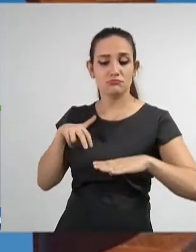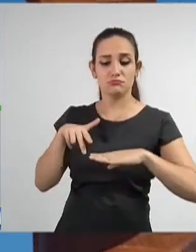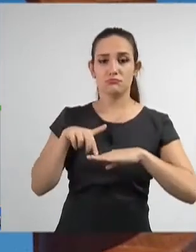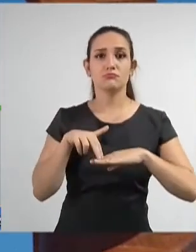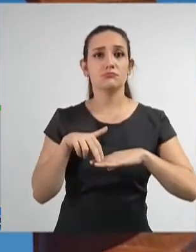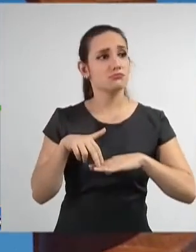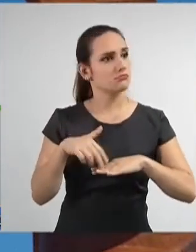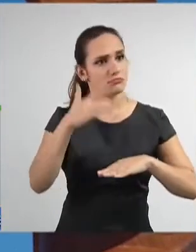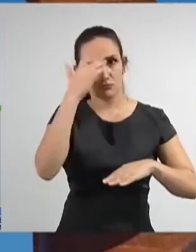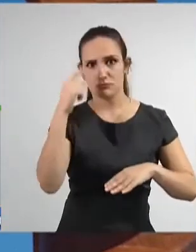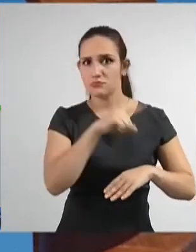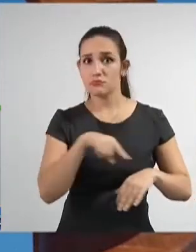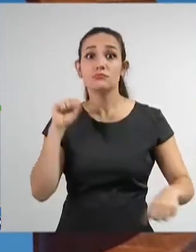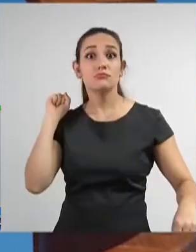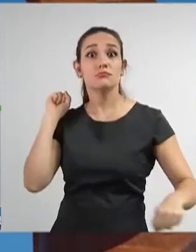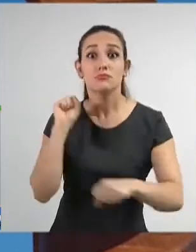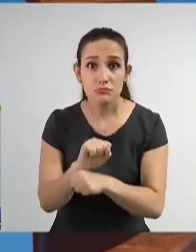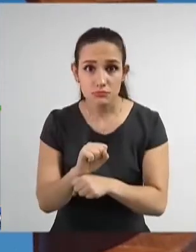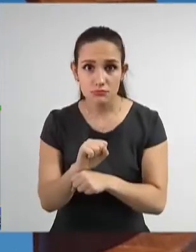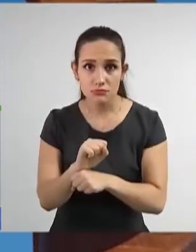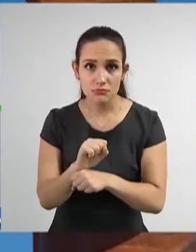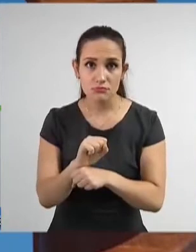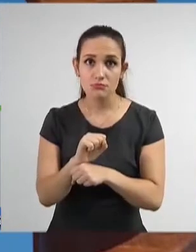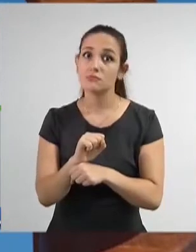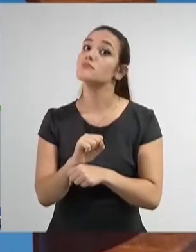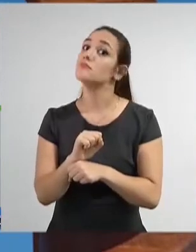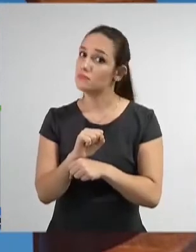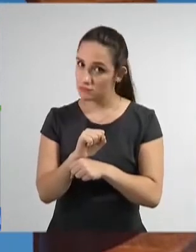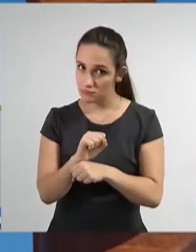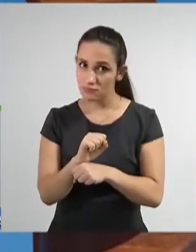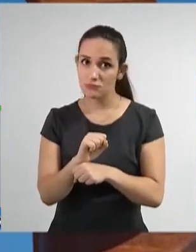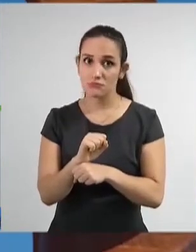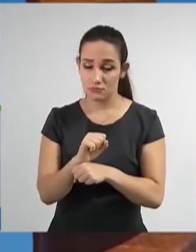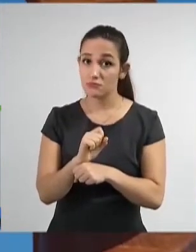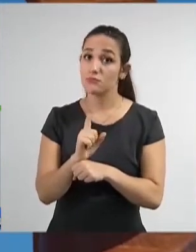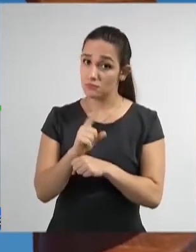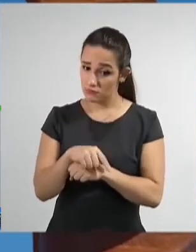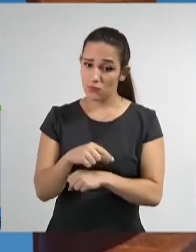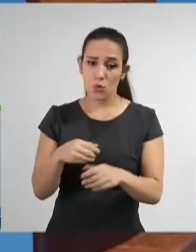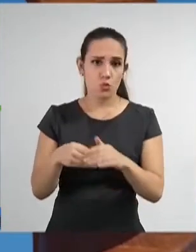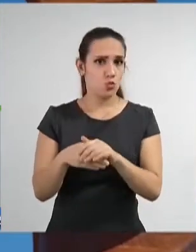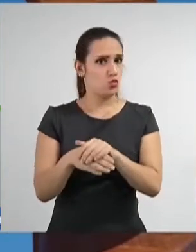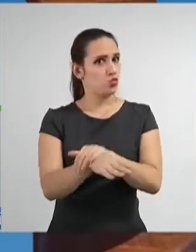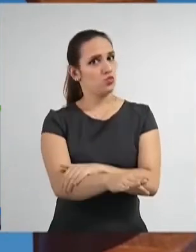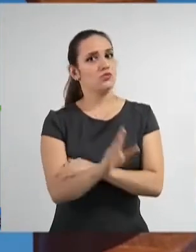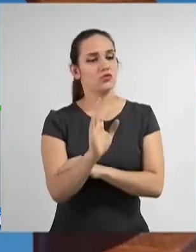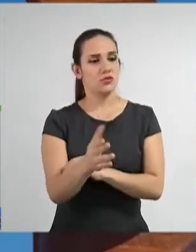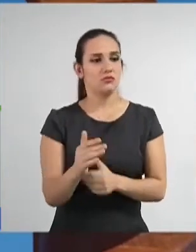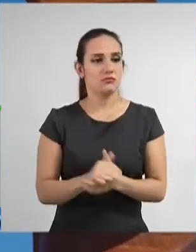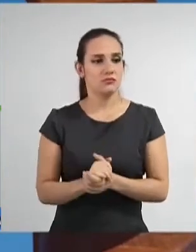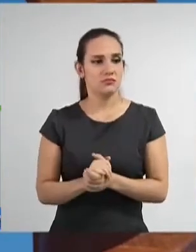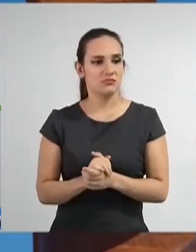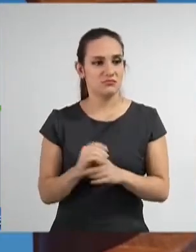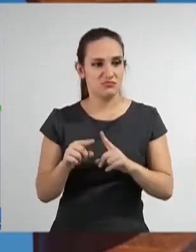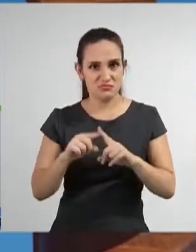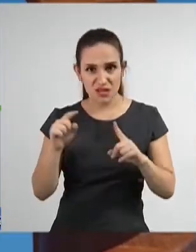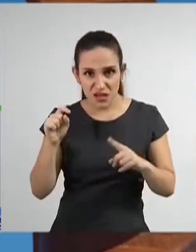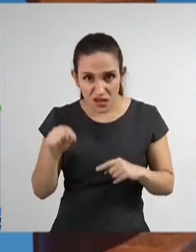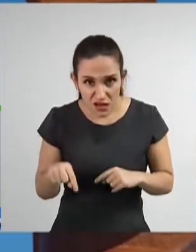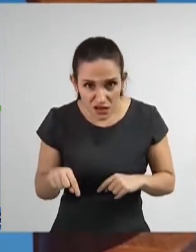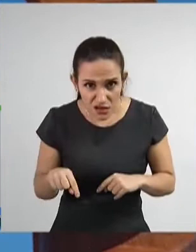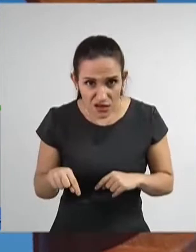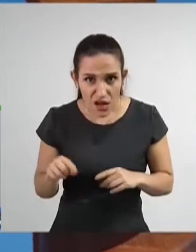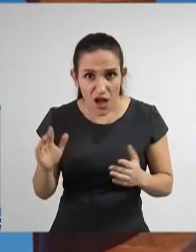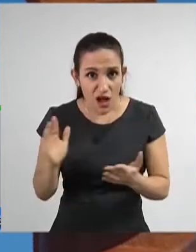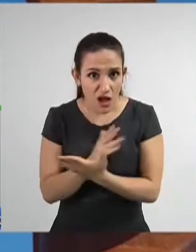param mesmo, né? É um hábito já, criou-se isso. Aqui eu vejo que alguns motoristas